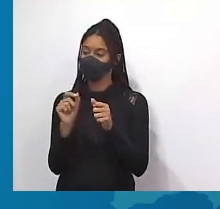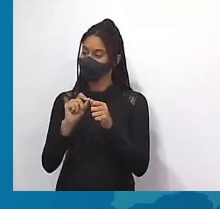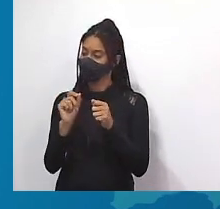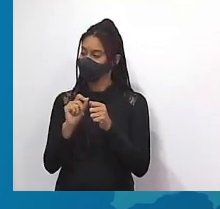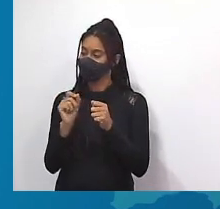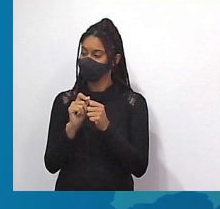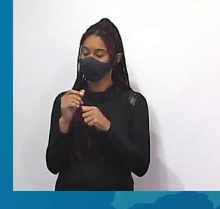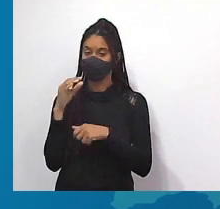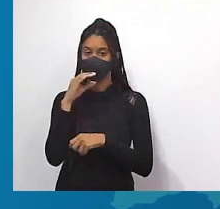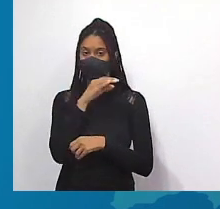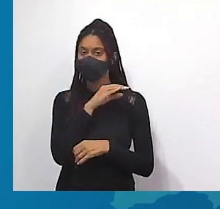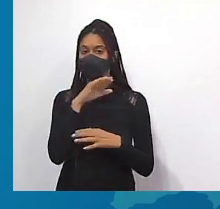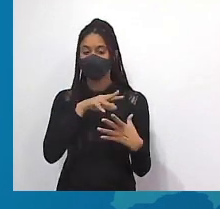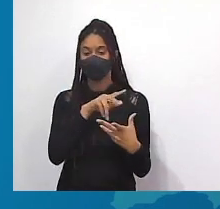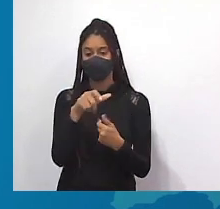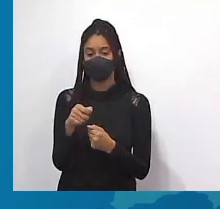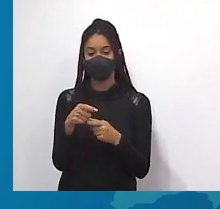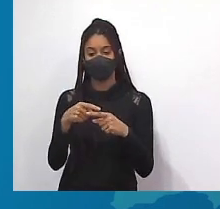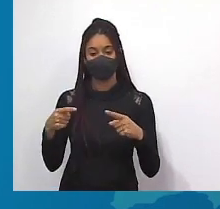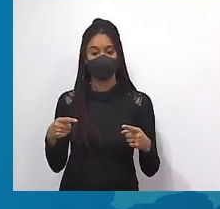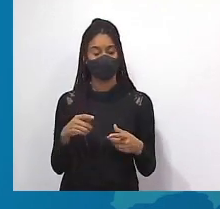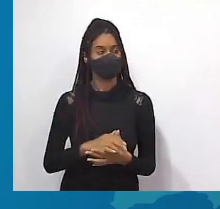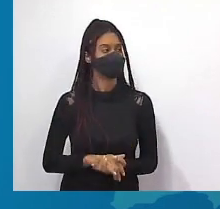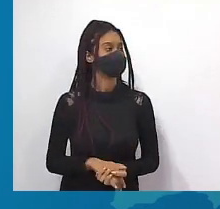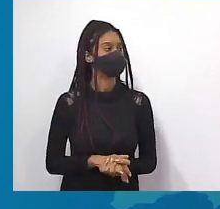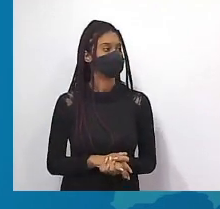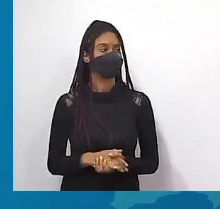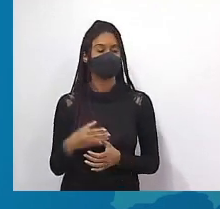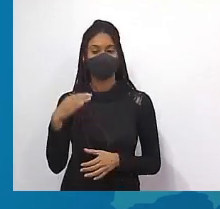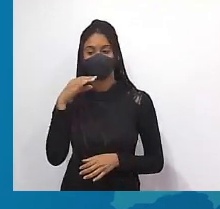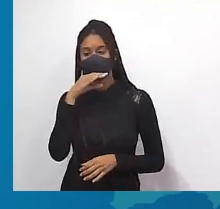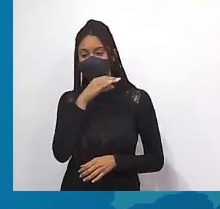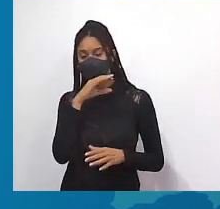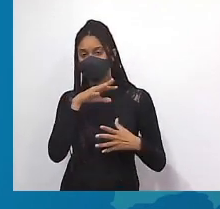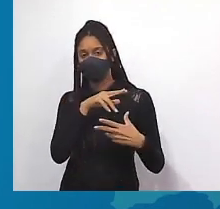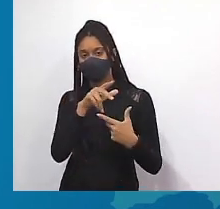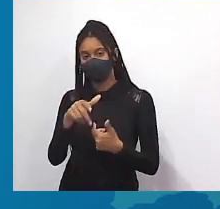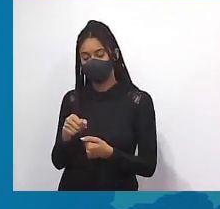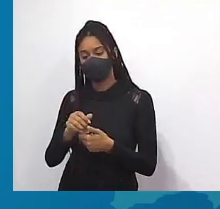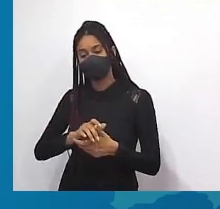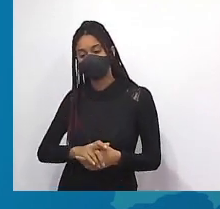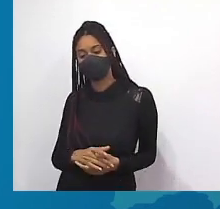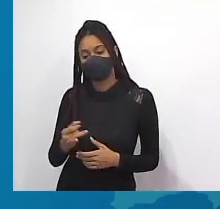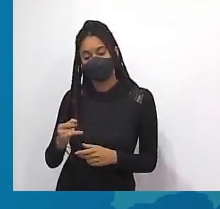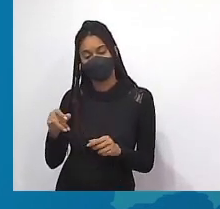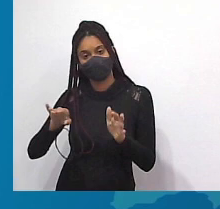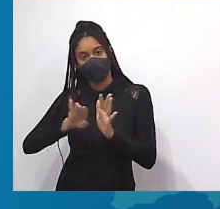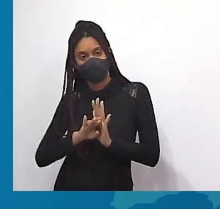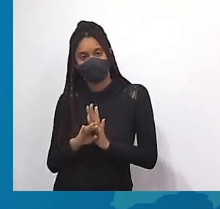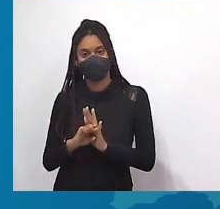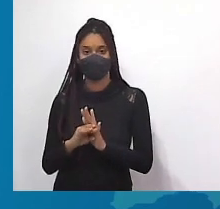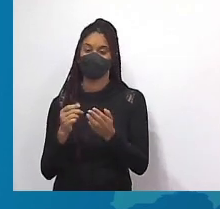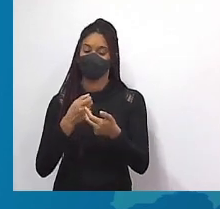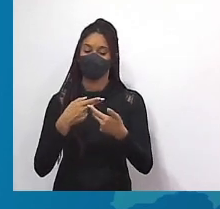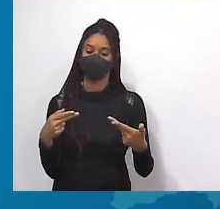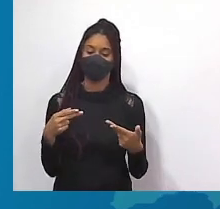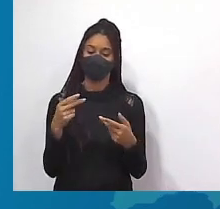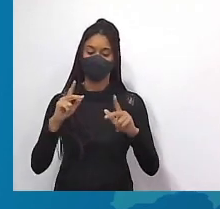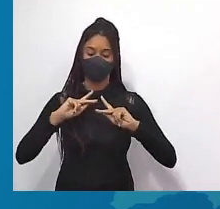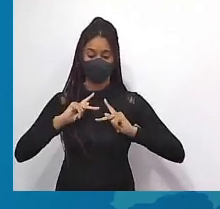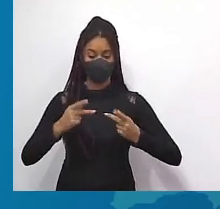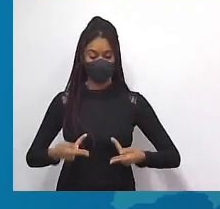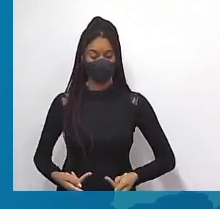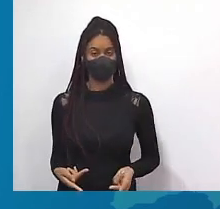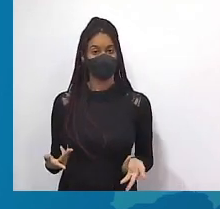aquecimento global. Agora, o aquecimento global, se ele vem da atividade